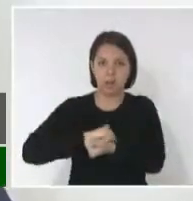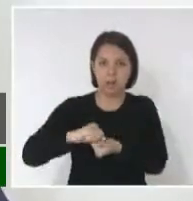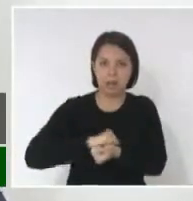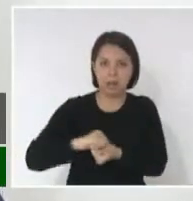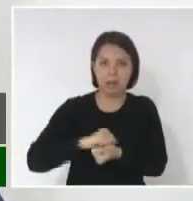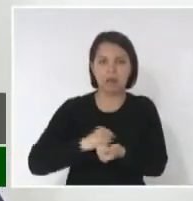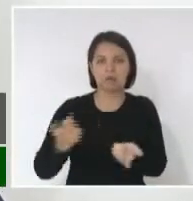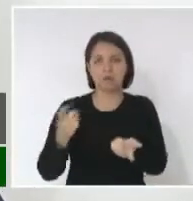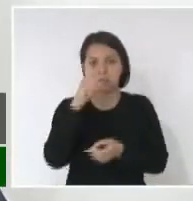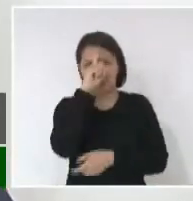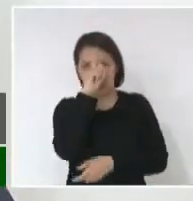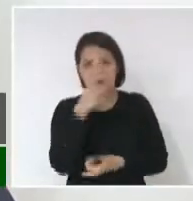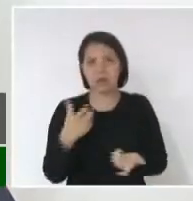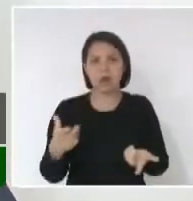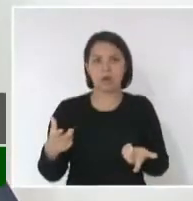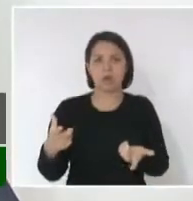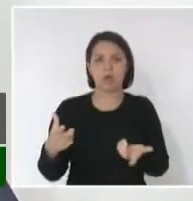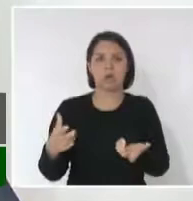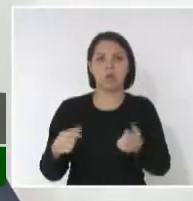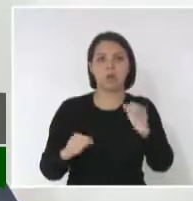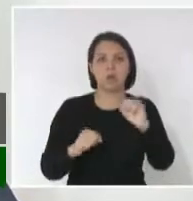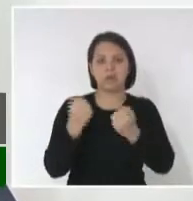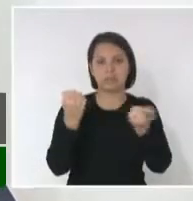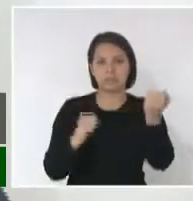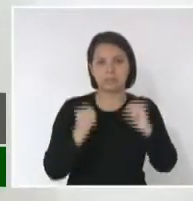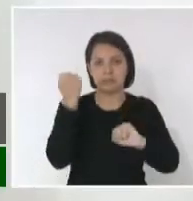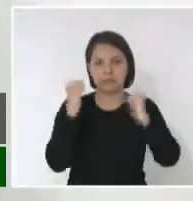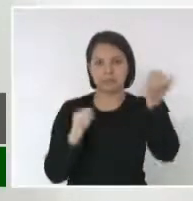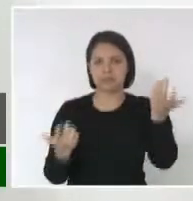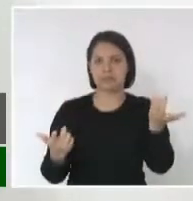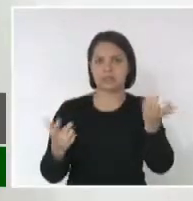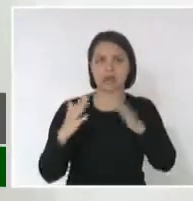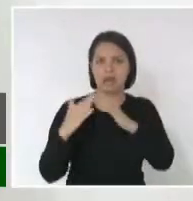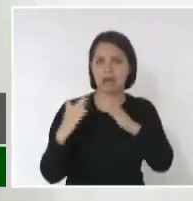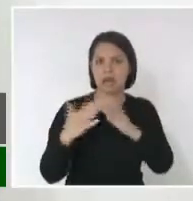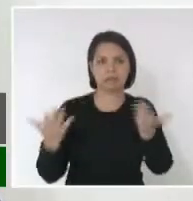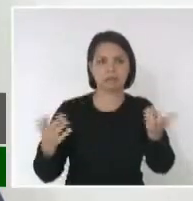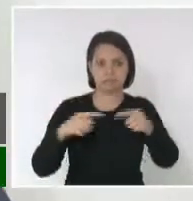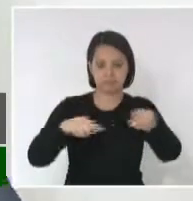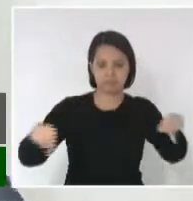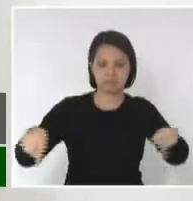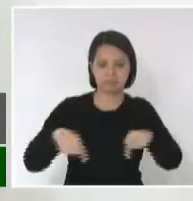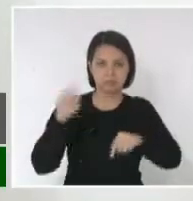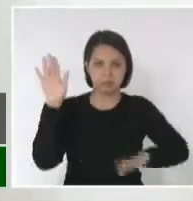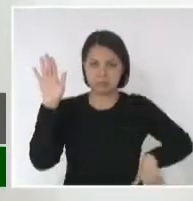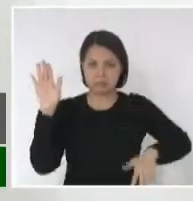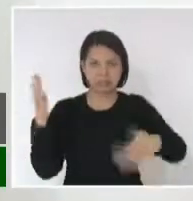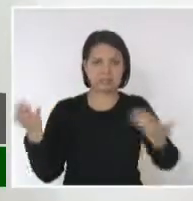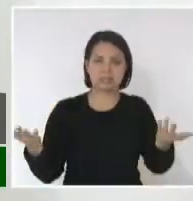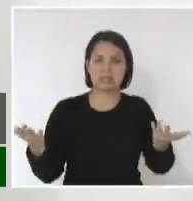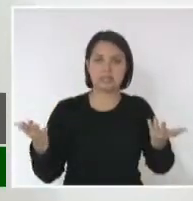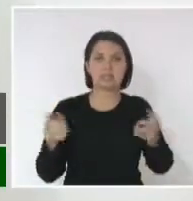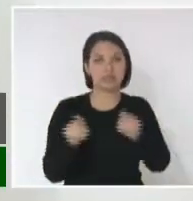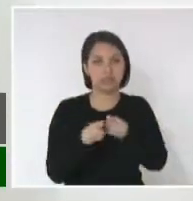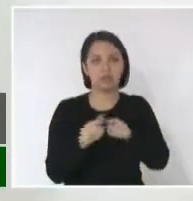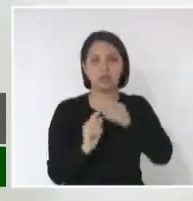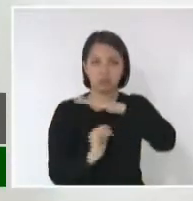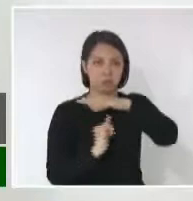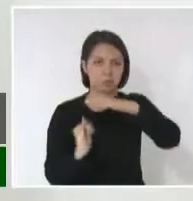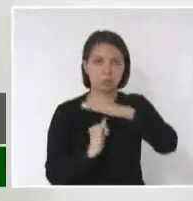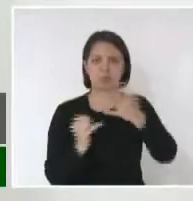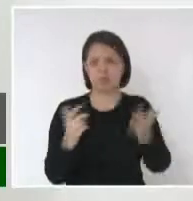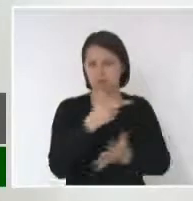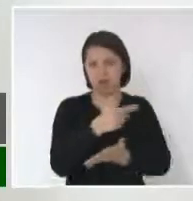clubes, academias, residências, piscinas e indústrias. Além de ser